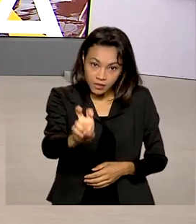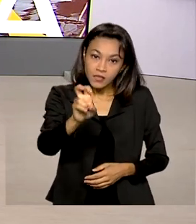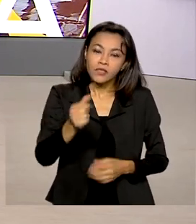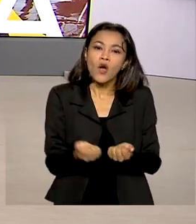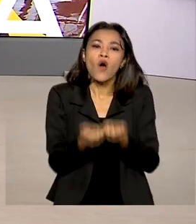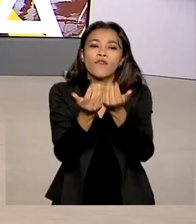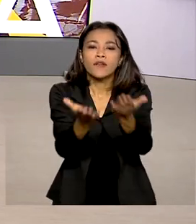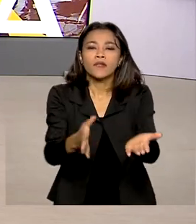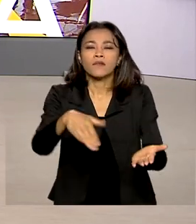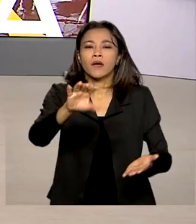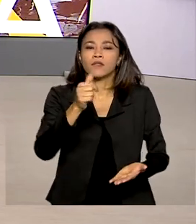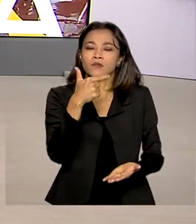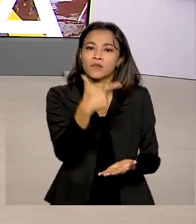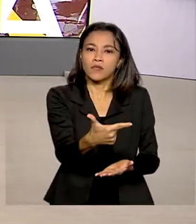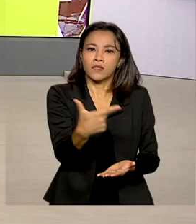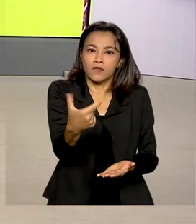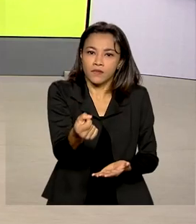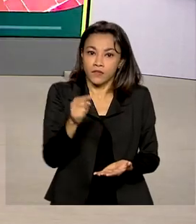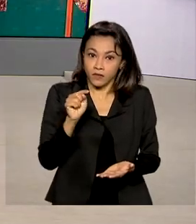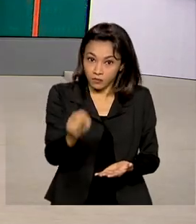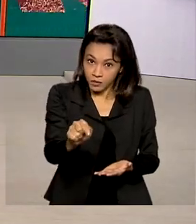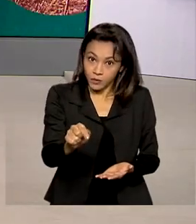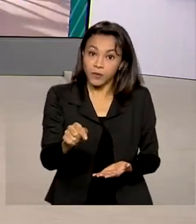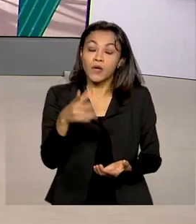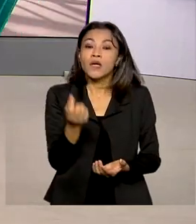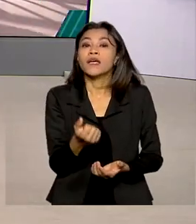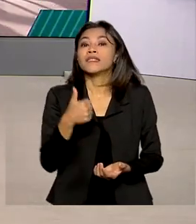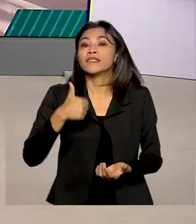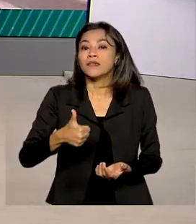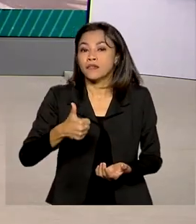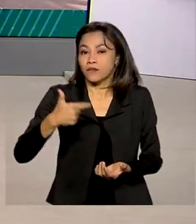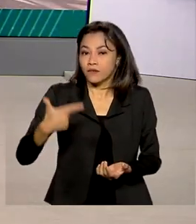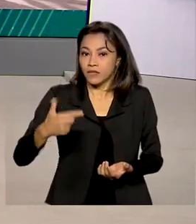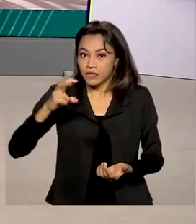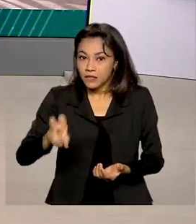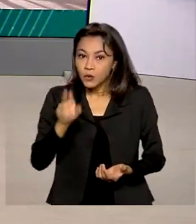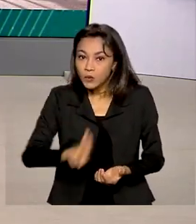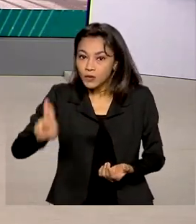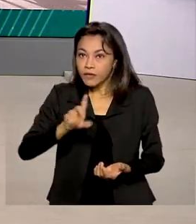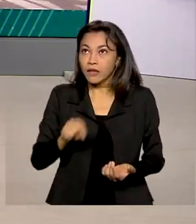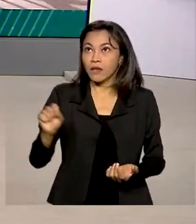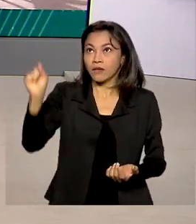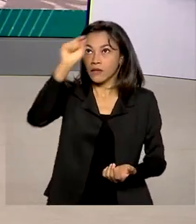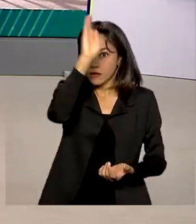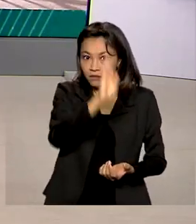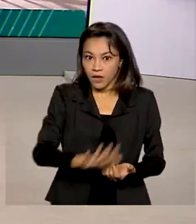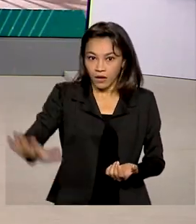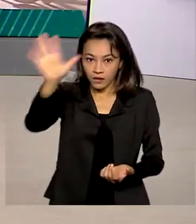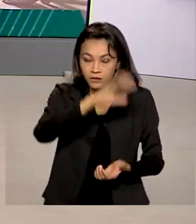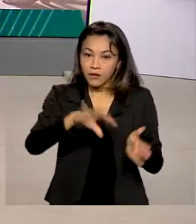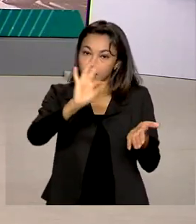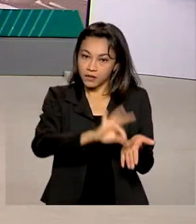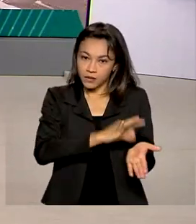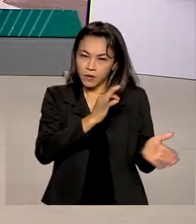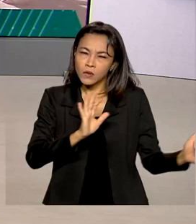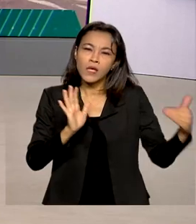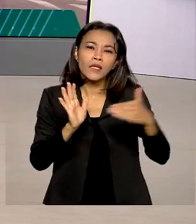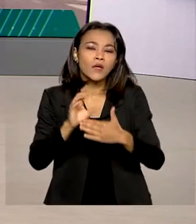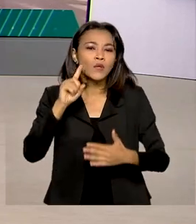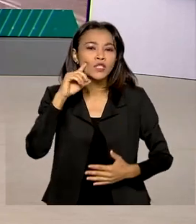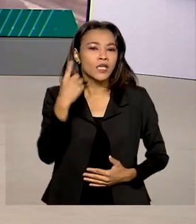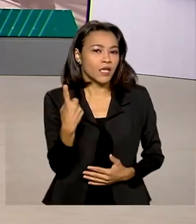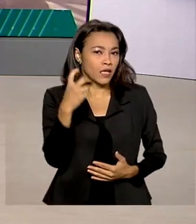mais de 220 mil vagas em 125 instituições públicas de ensino superior em todo o país as inscrições vão até